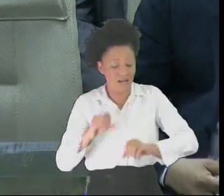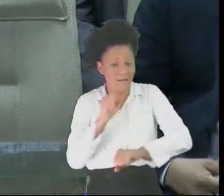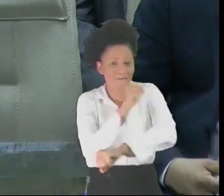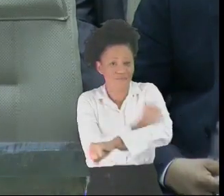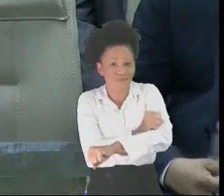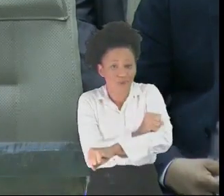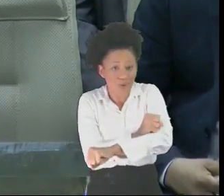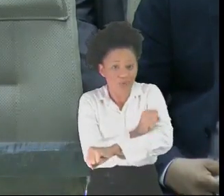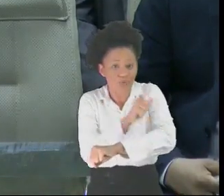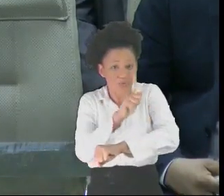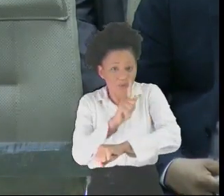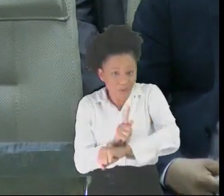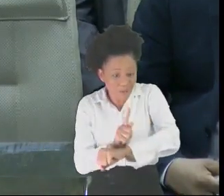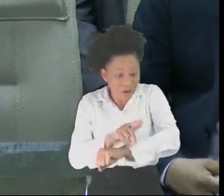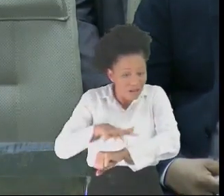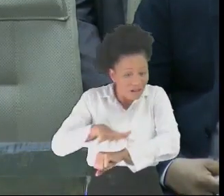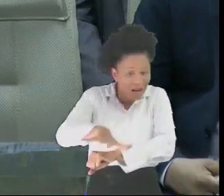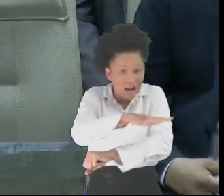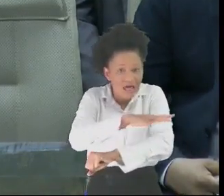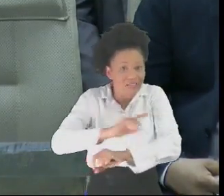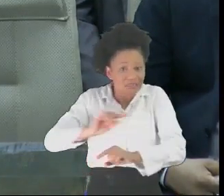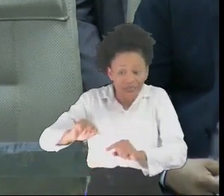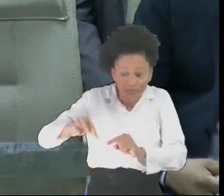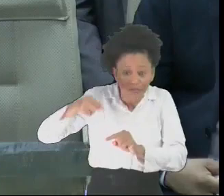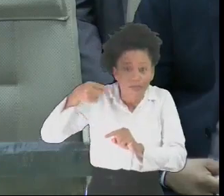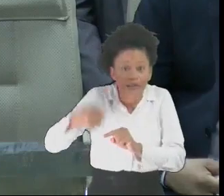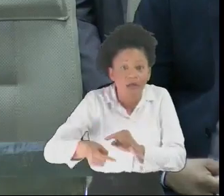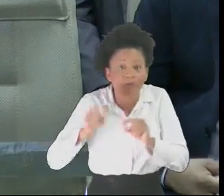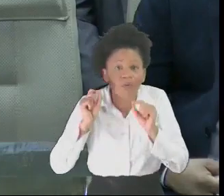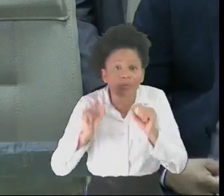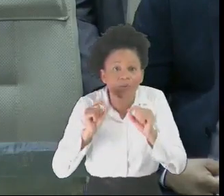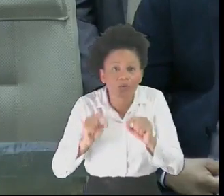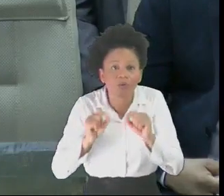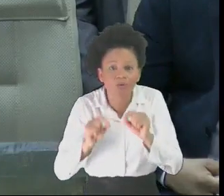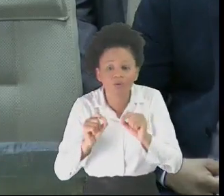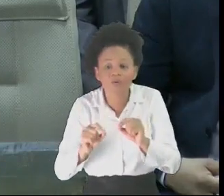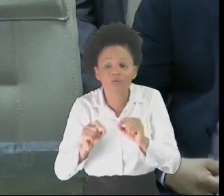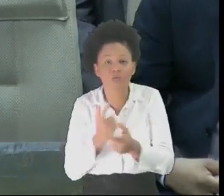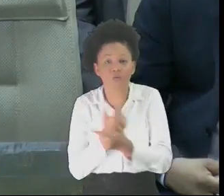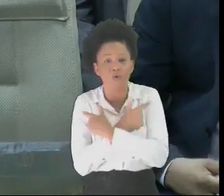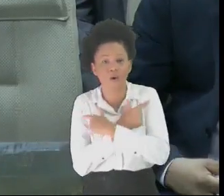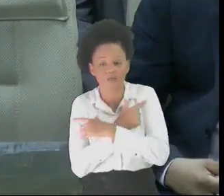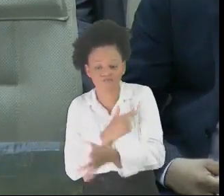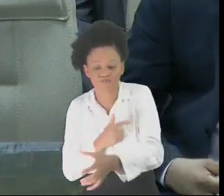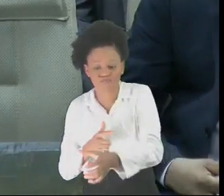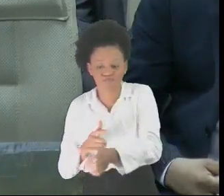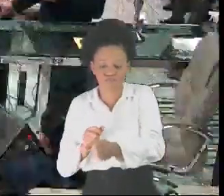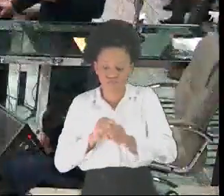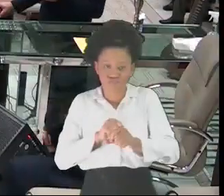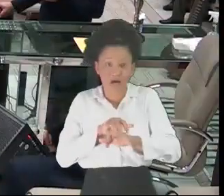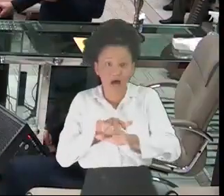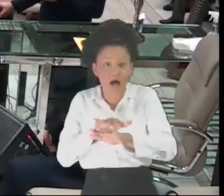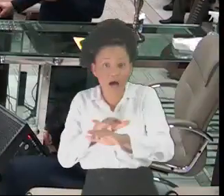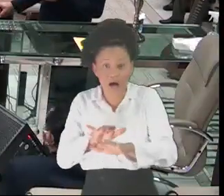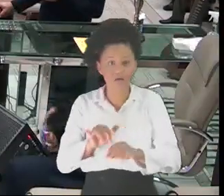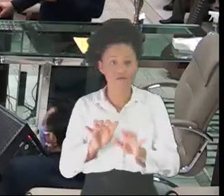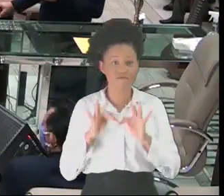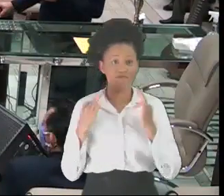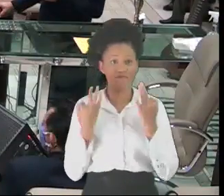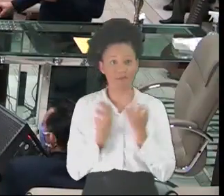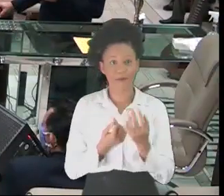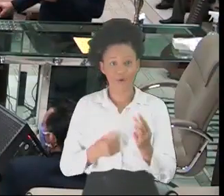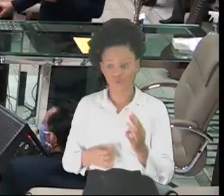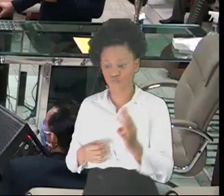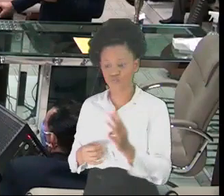que o quê? Me ajude a pregar? Depois que o quê, igreja? Depois que Ló saiu. Você veja um crente